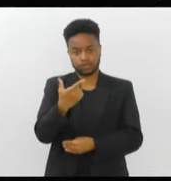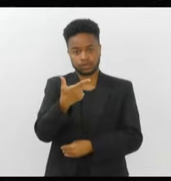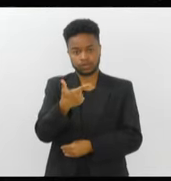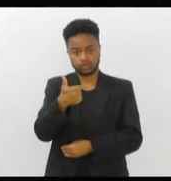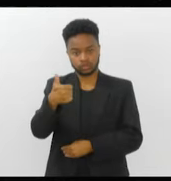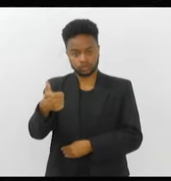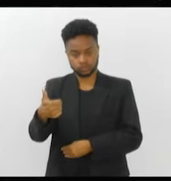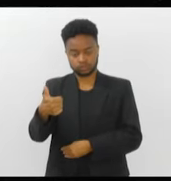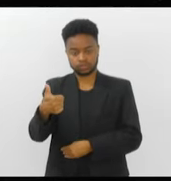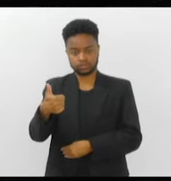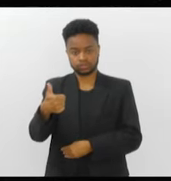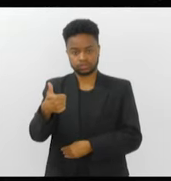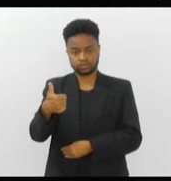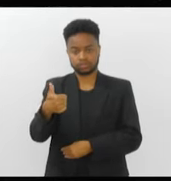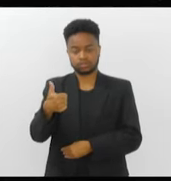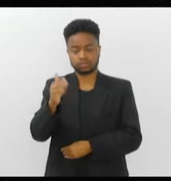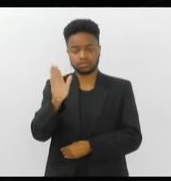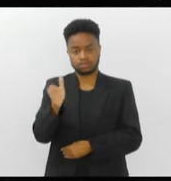121 de